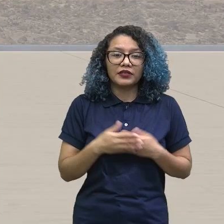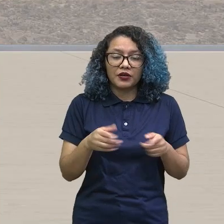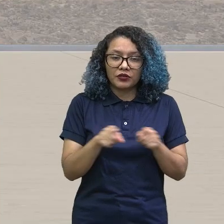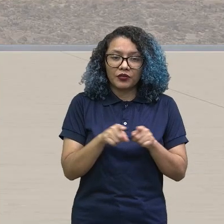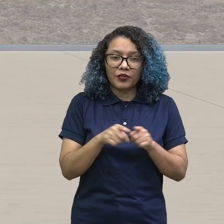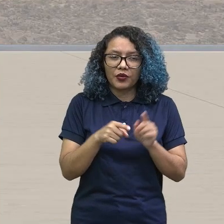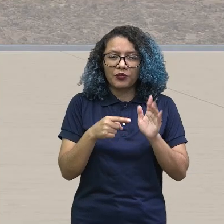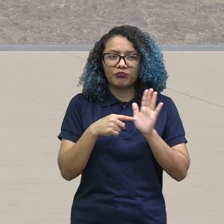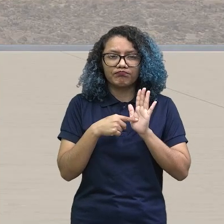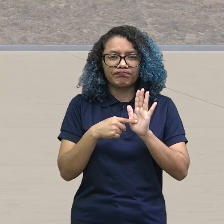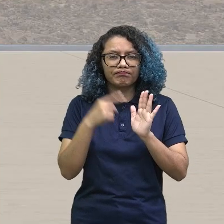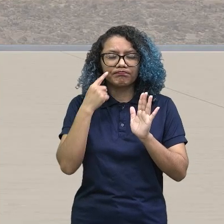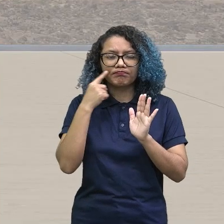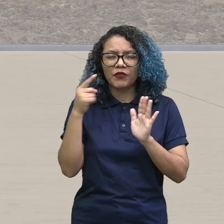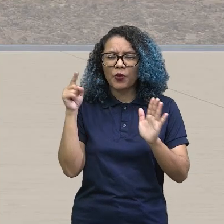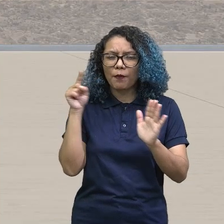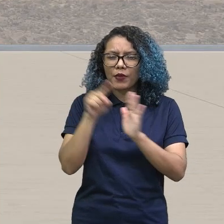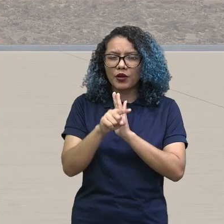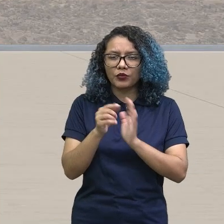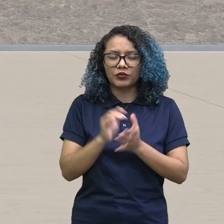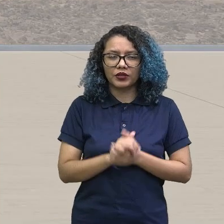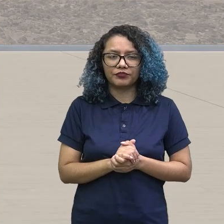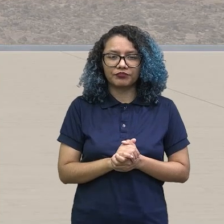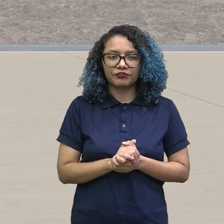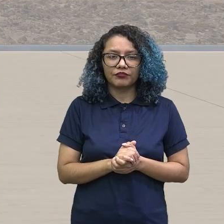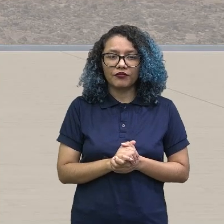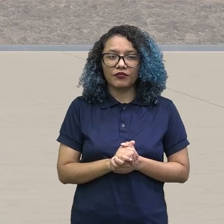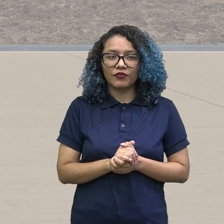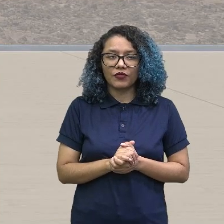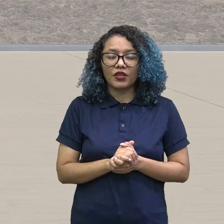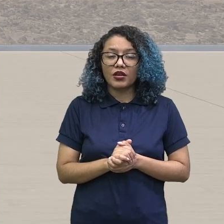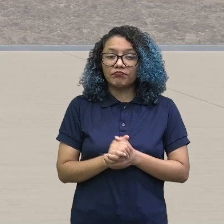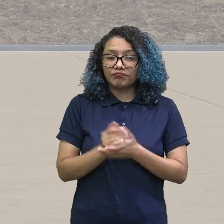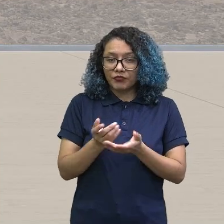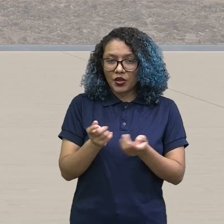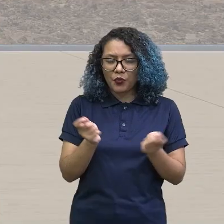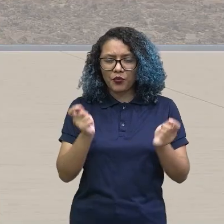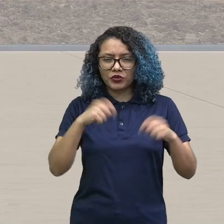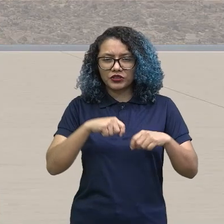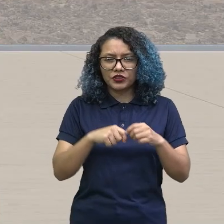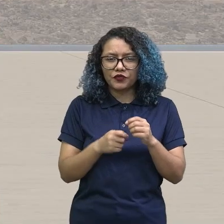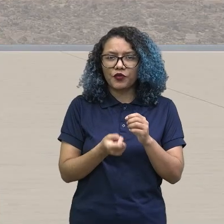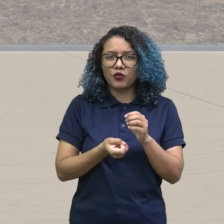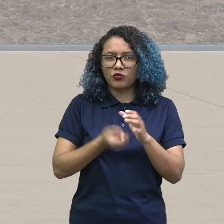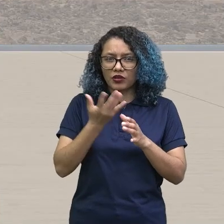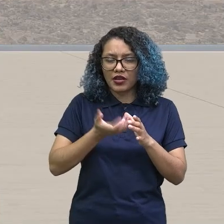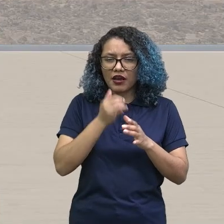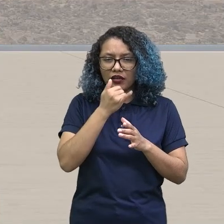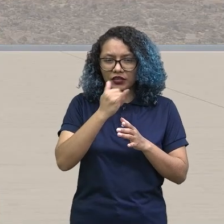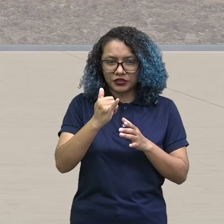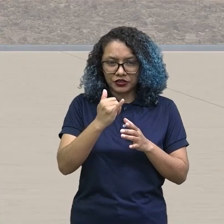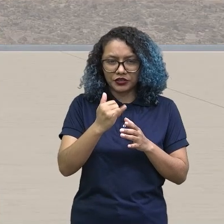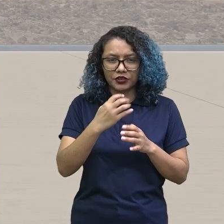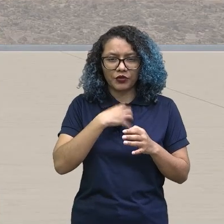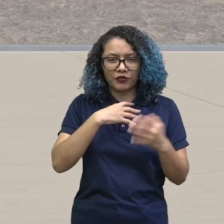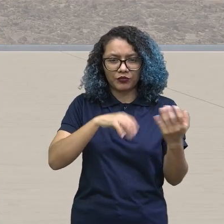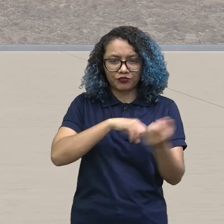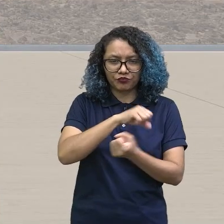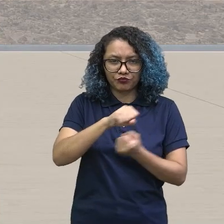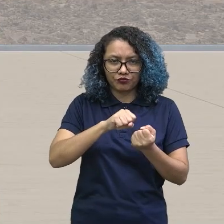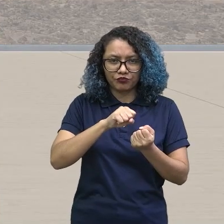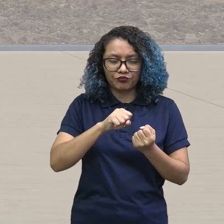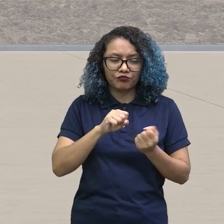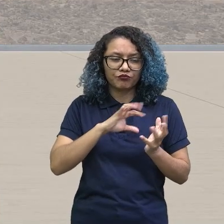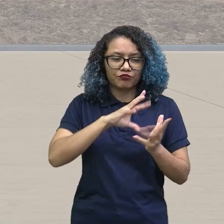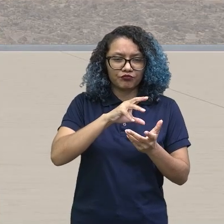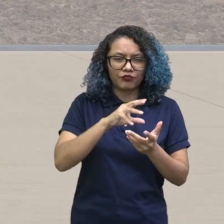também essa perguntinha, né? Como podemos gerar energia de forma mais sustentável para o nosso planeta, né?